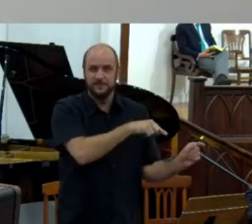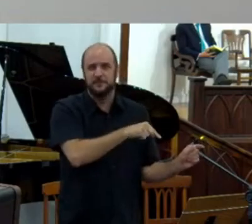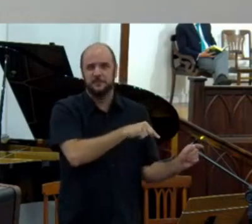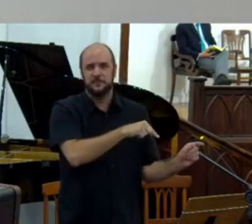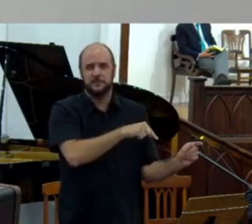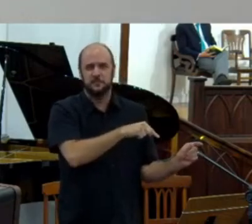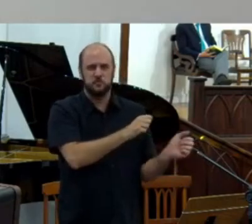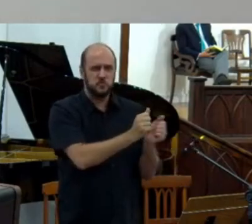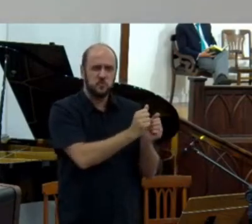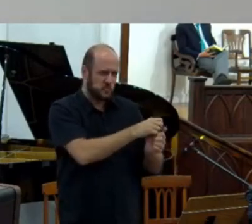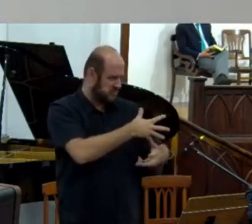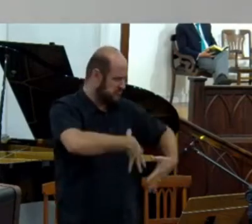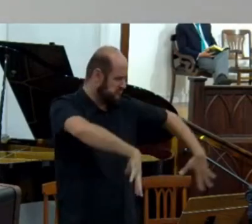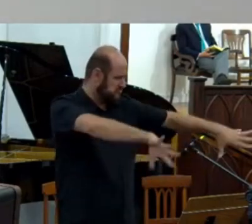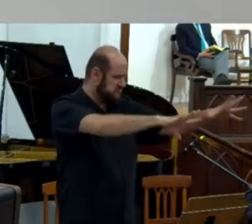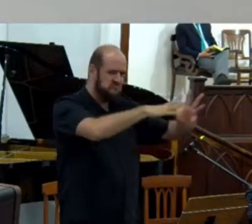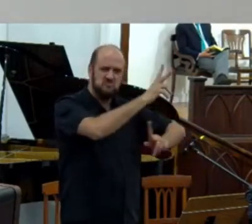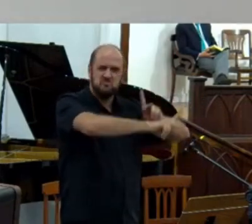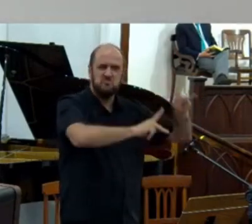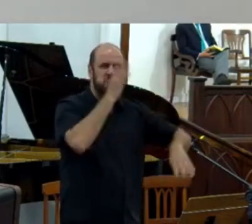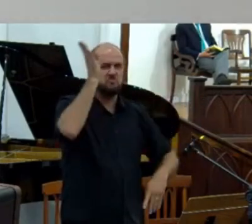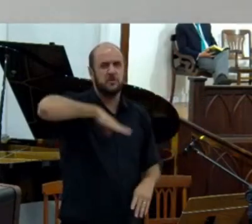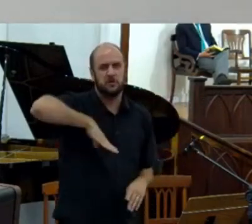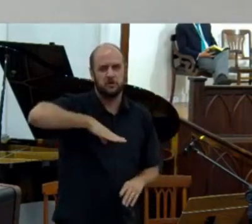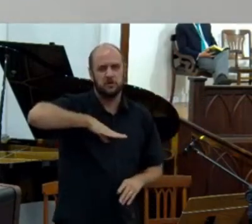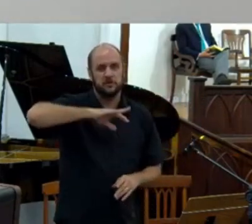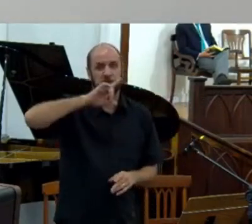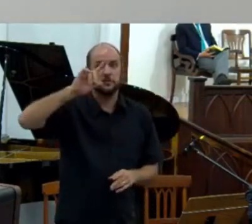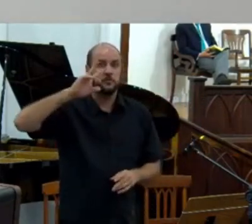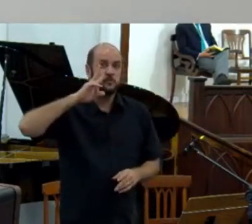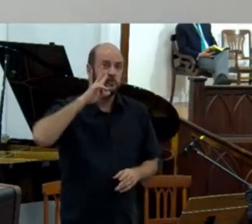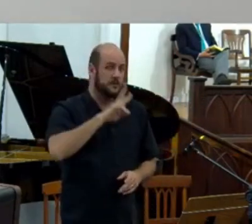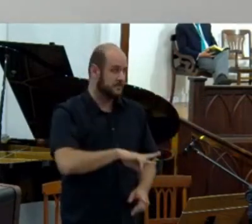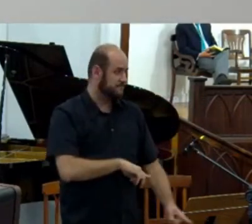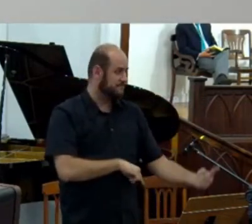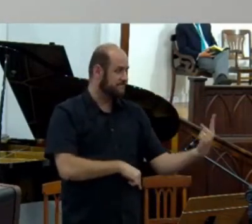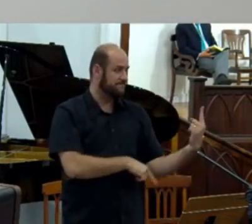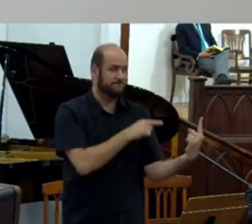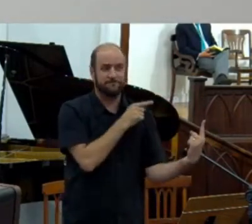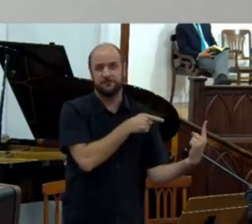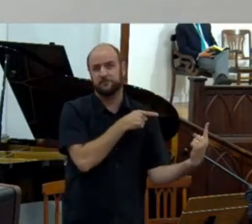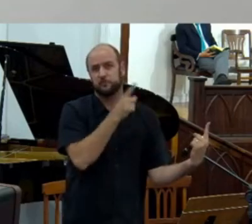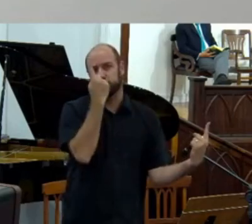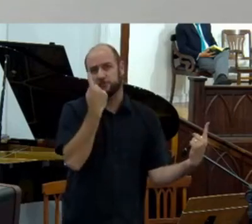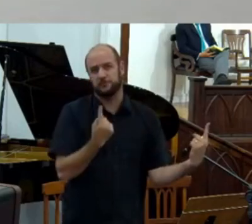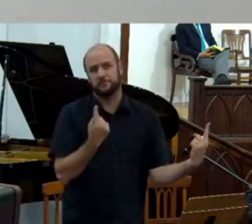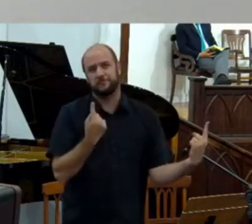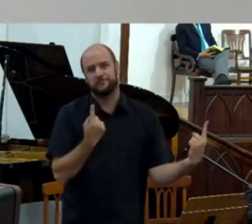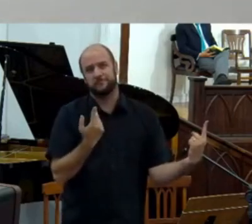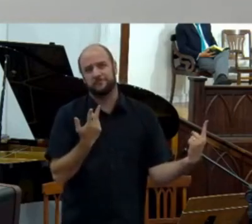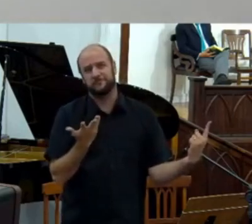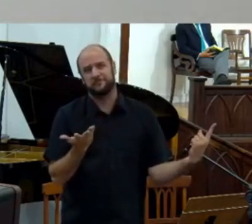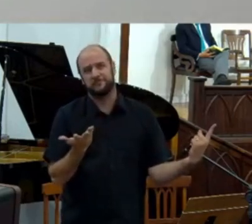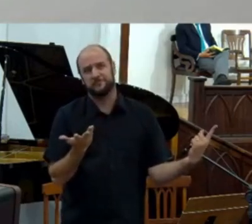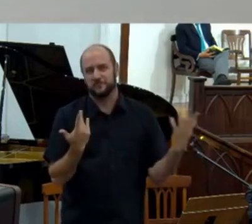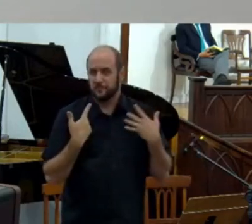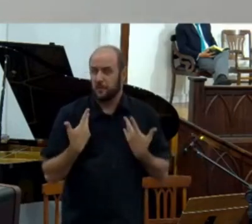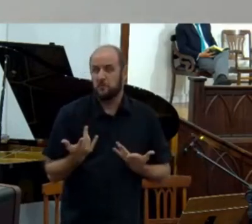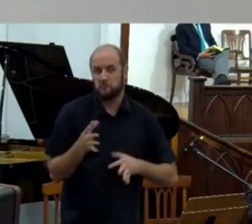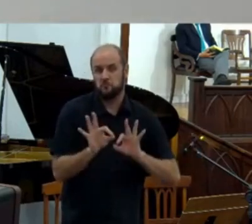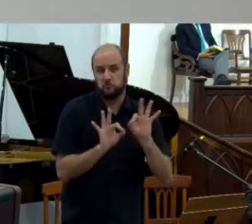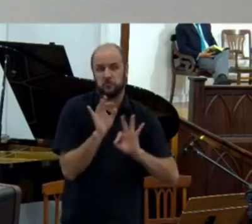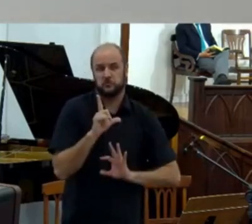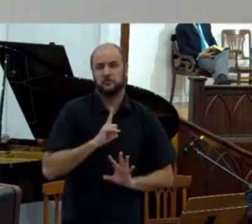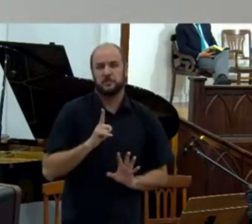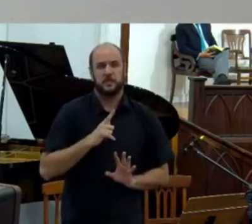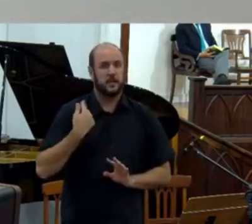era completamente má. O Senhor enxergou um indivíduo. Existem razões do porquê o nosso olhar não chega tão longe.